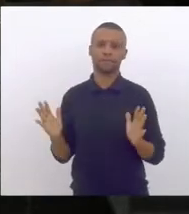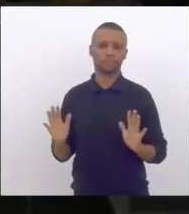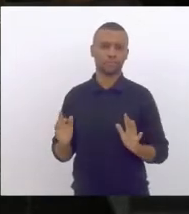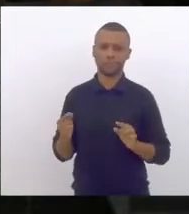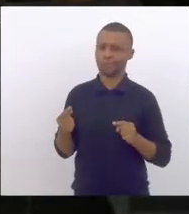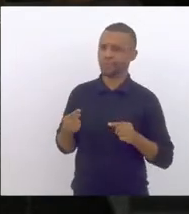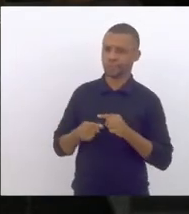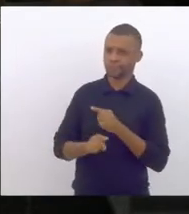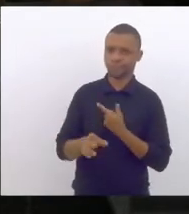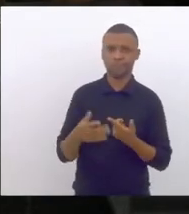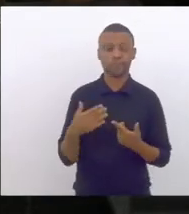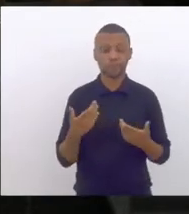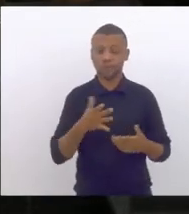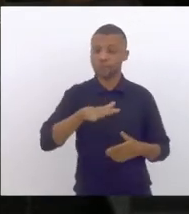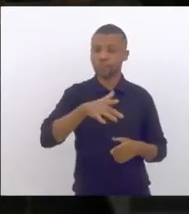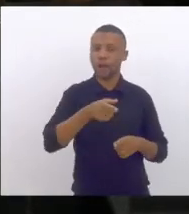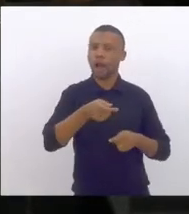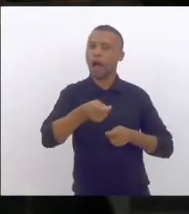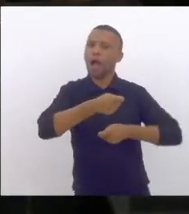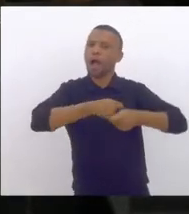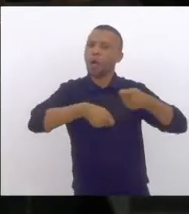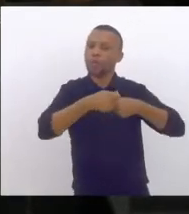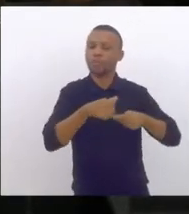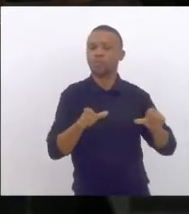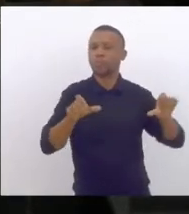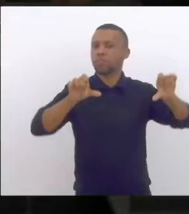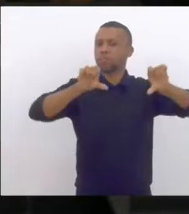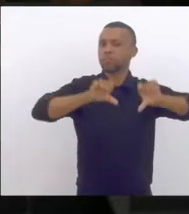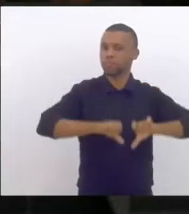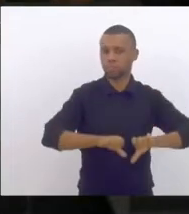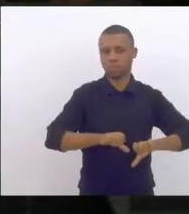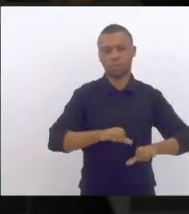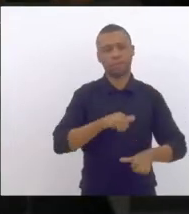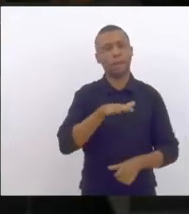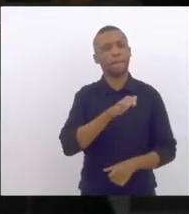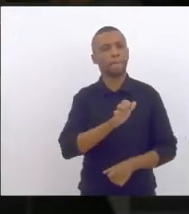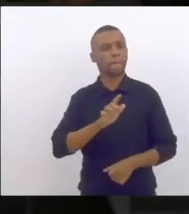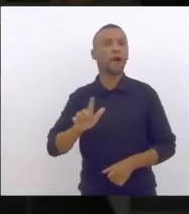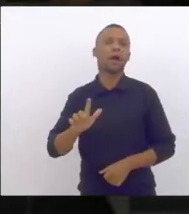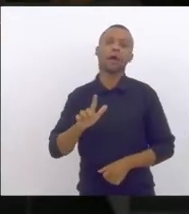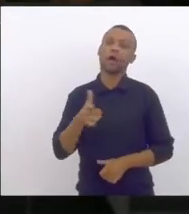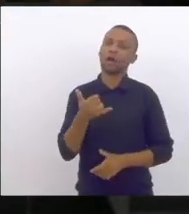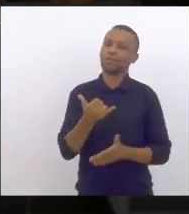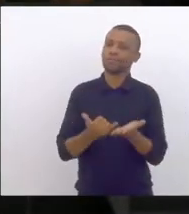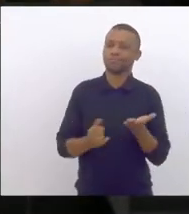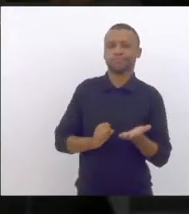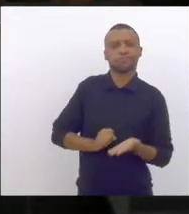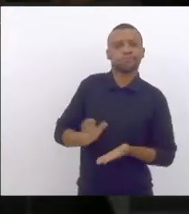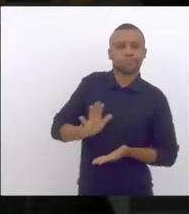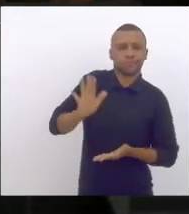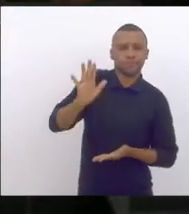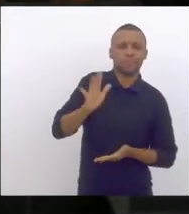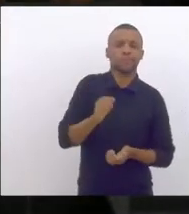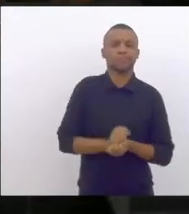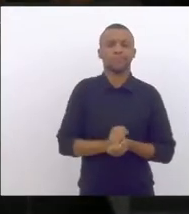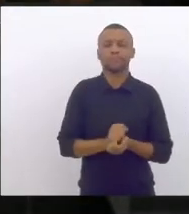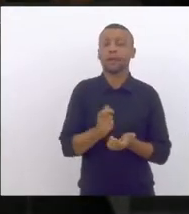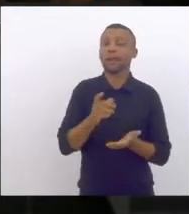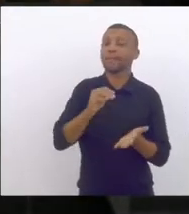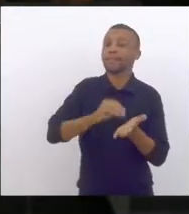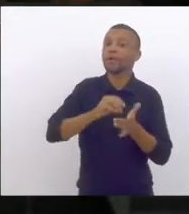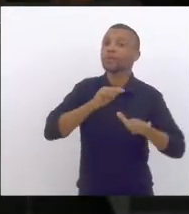e a economia vai pela inflação pelo desemprego